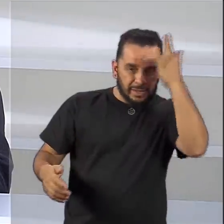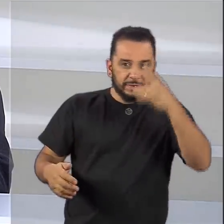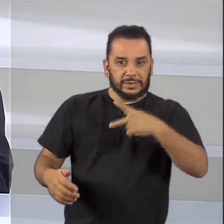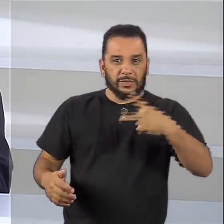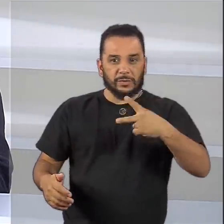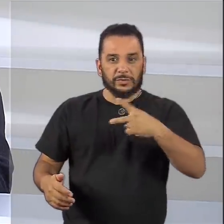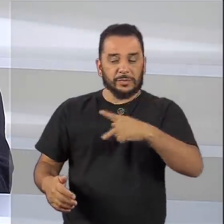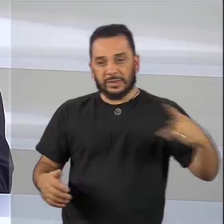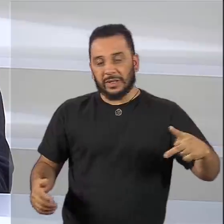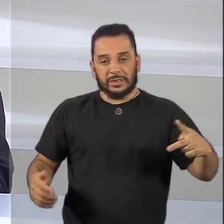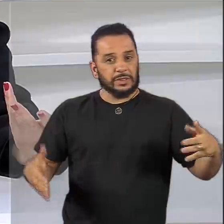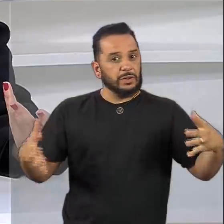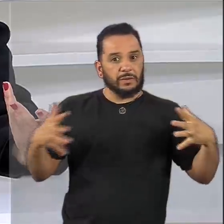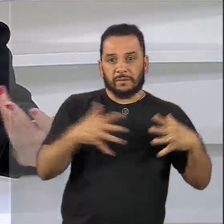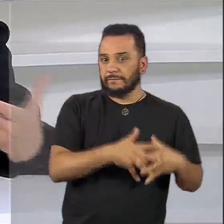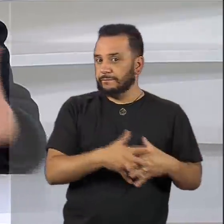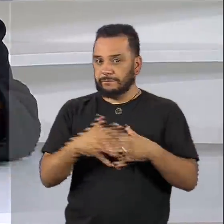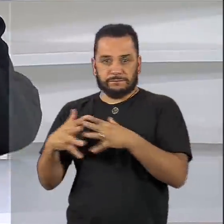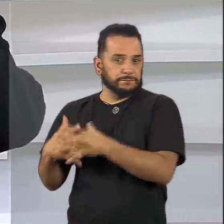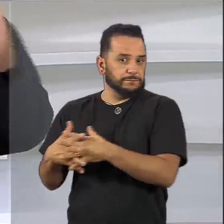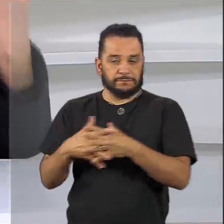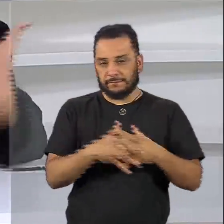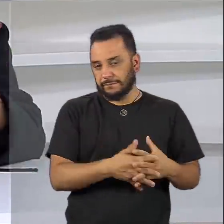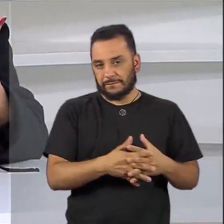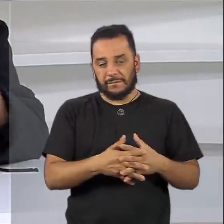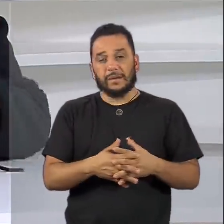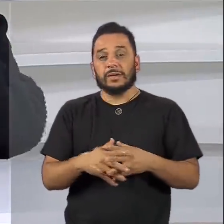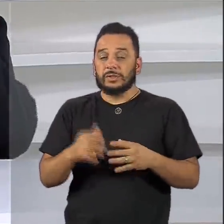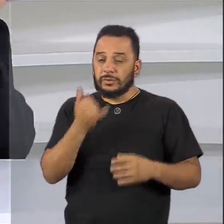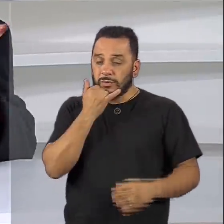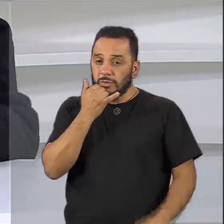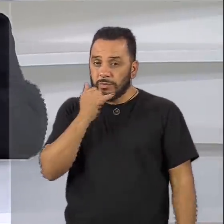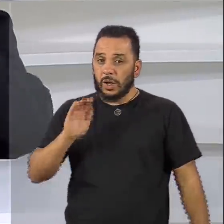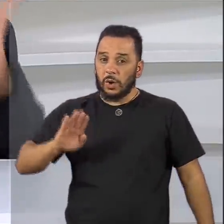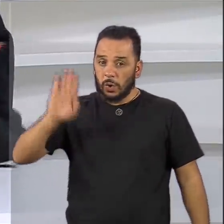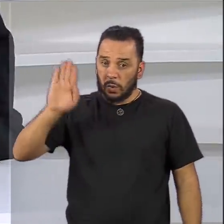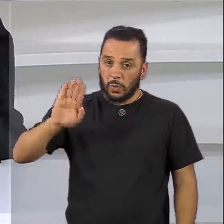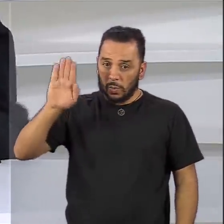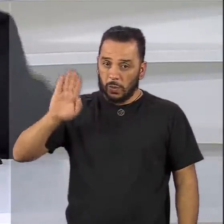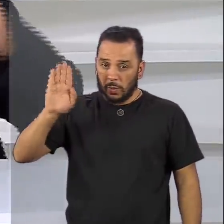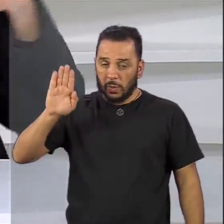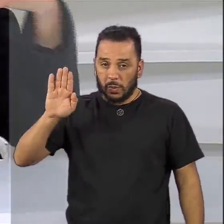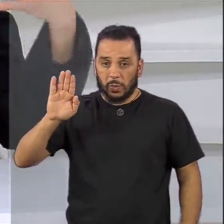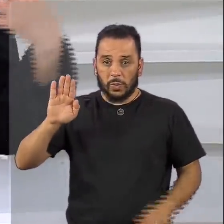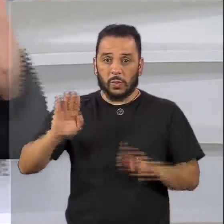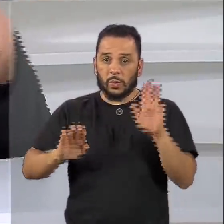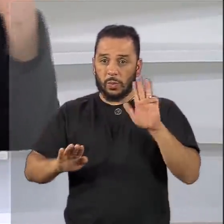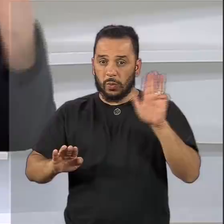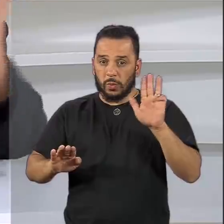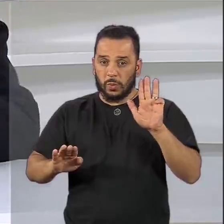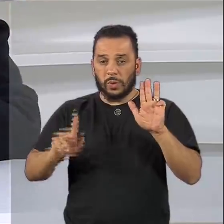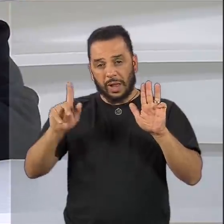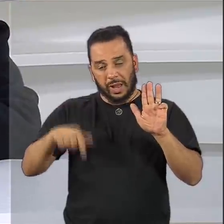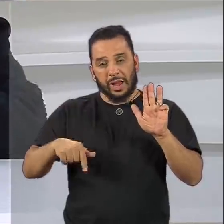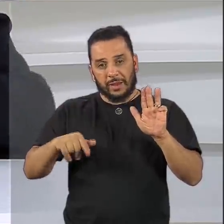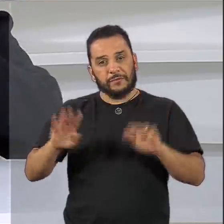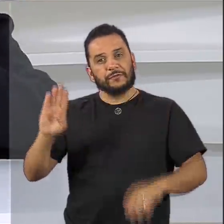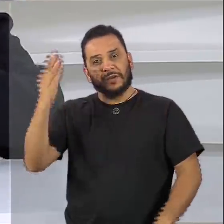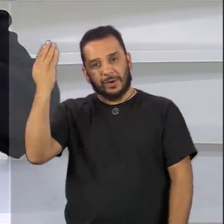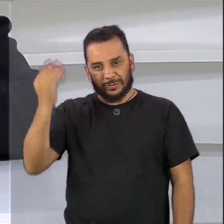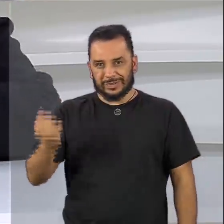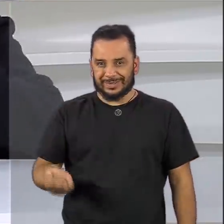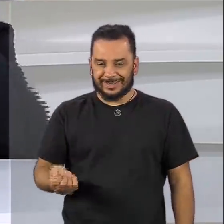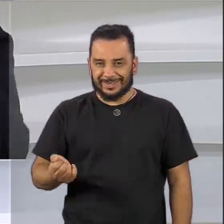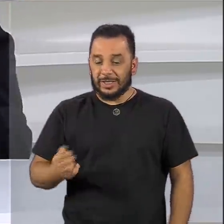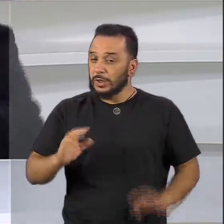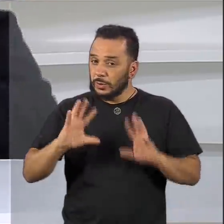já que a gente fala tanto em fake news, a candidatura do Lula é uma candidatura fake. Toda essa chapa, essa construção, é uma